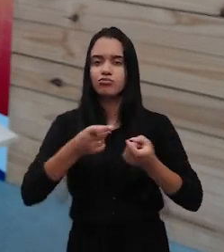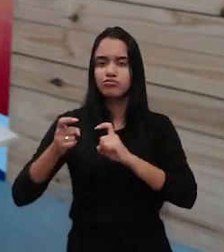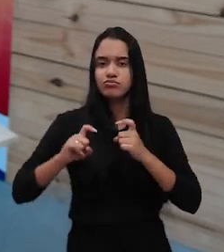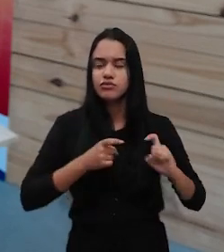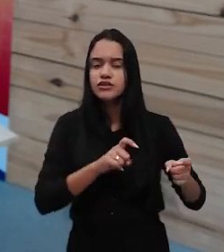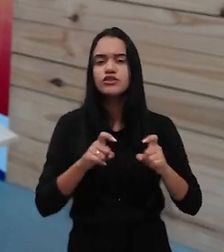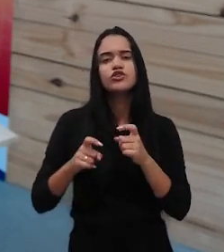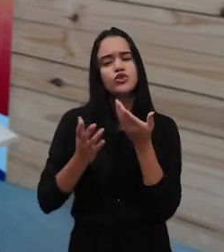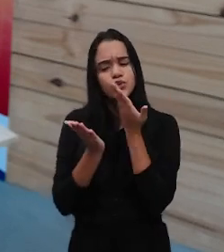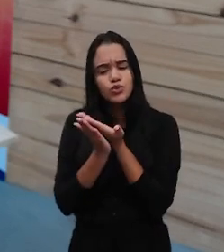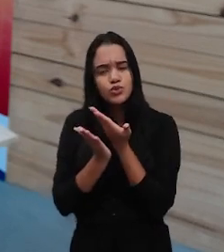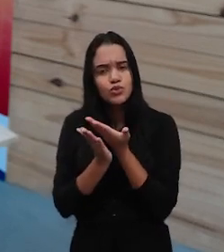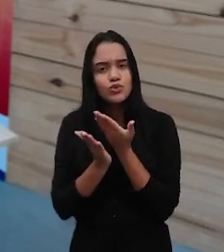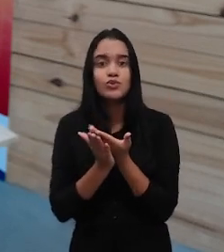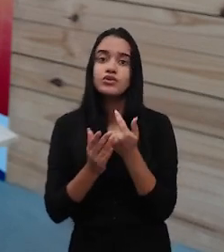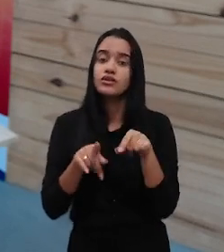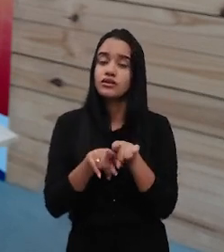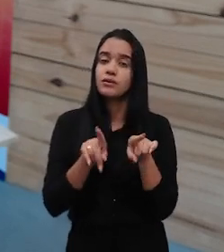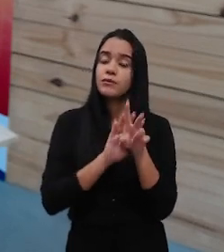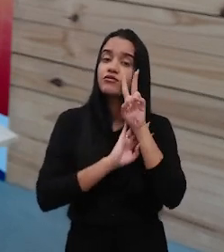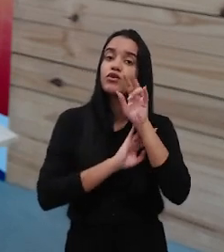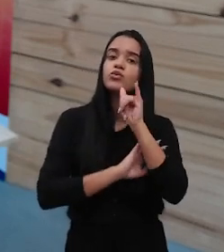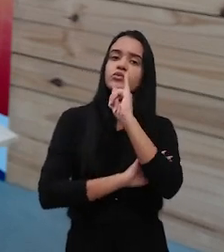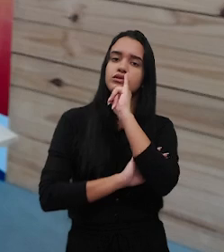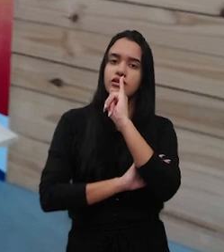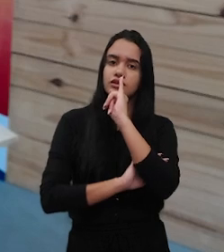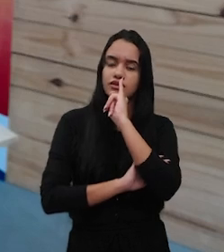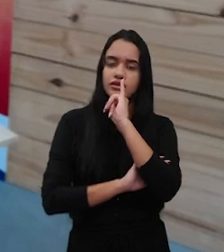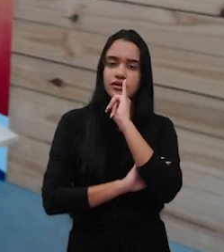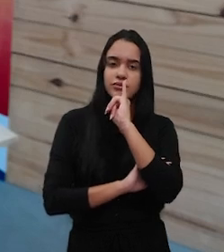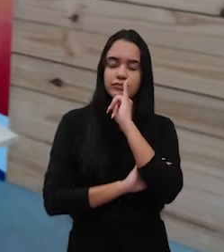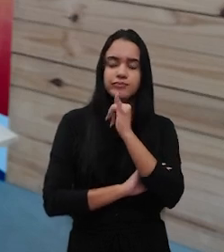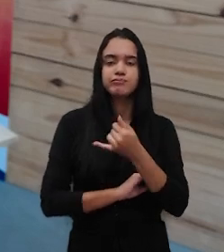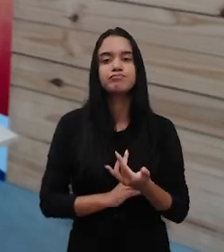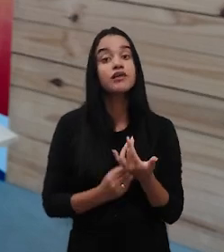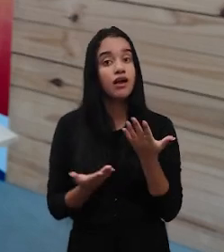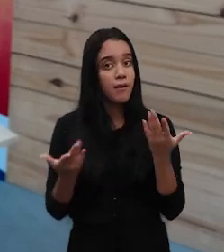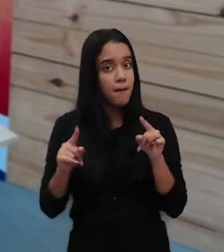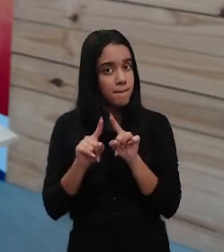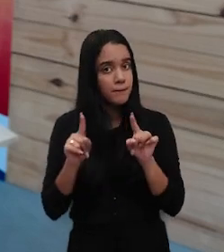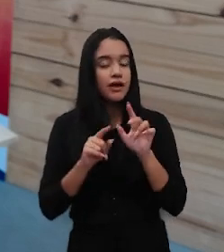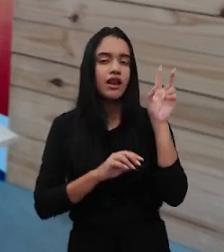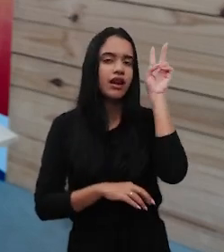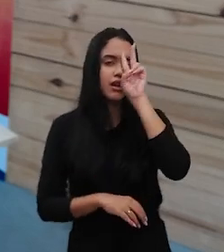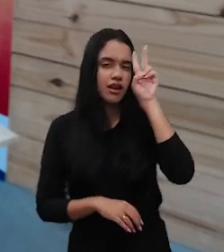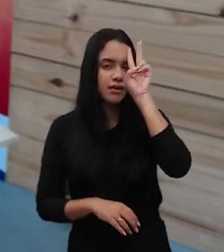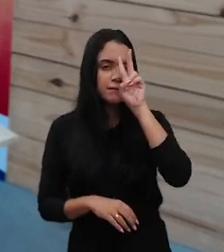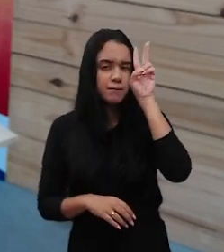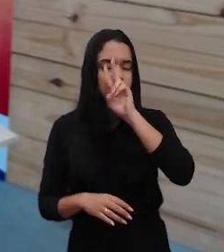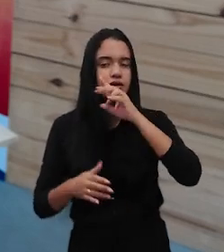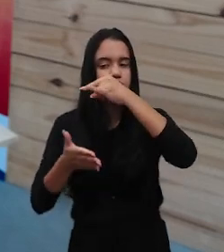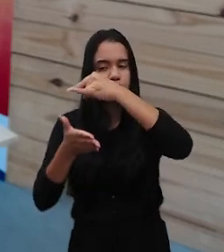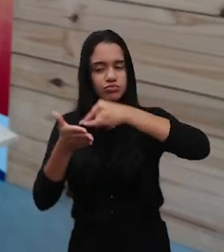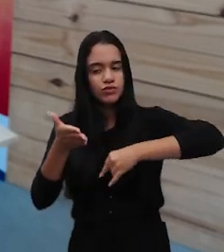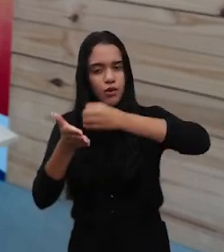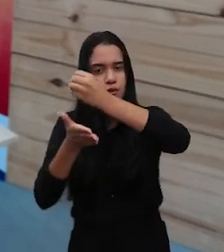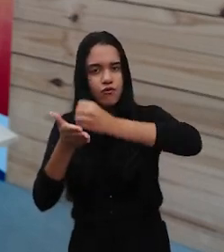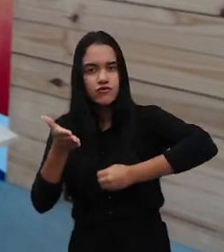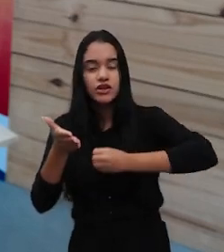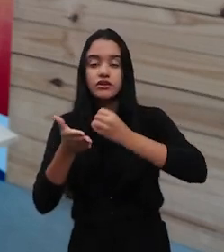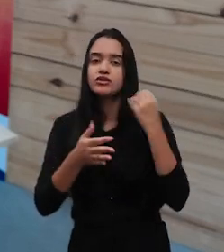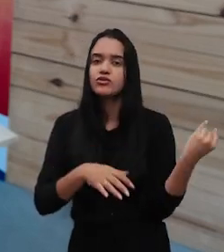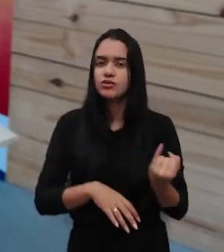com propriedade e veja os exemplos que a gente vai trazendo aqui a respeito disso. Lembrando que o ofício é um documento oficial muito importante, não apenas